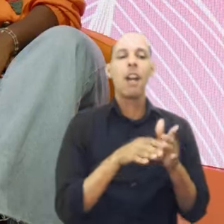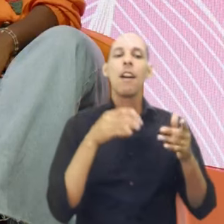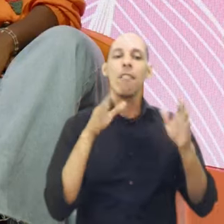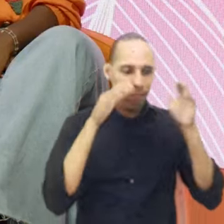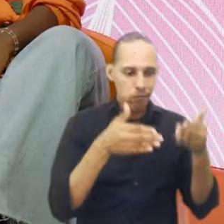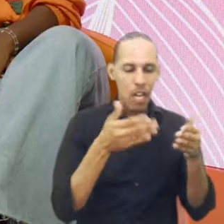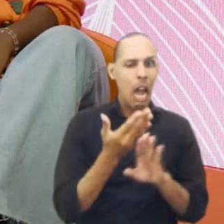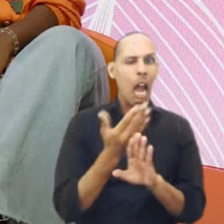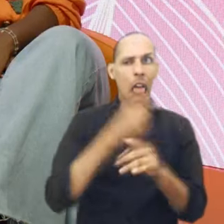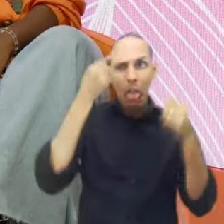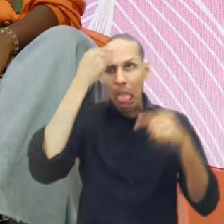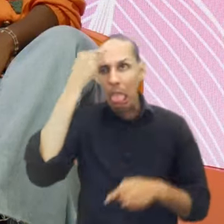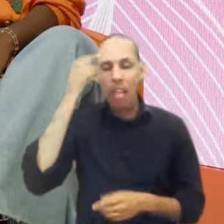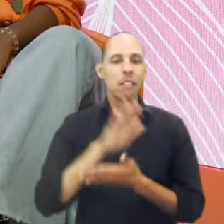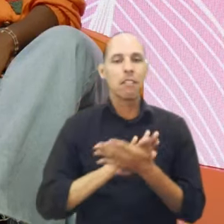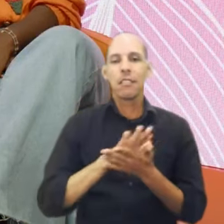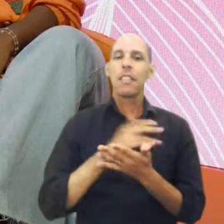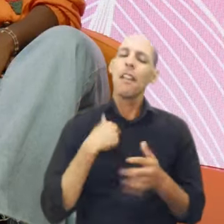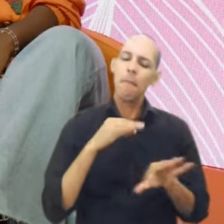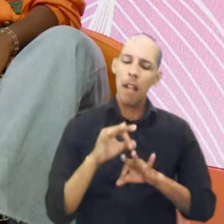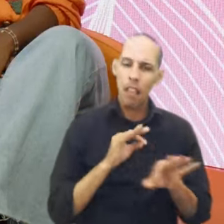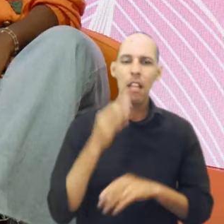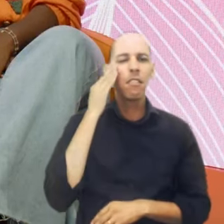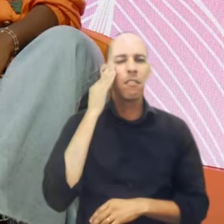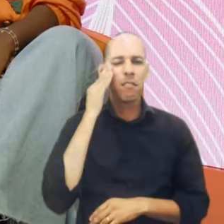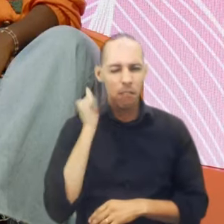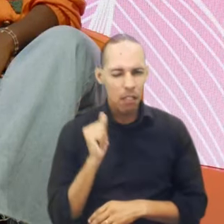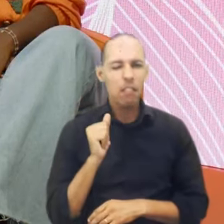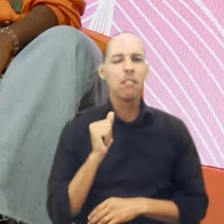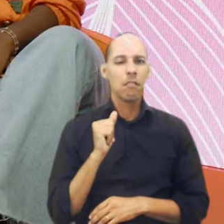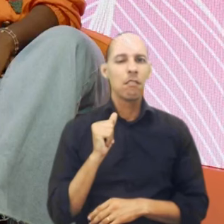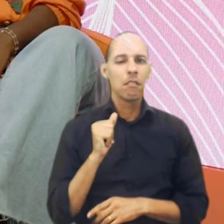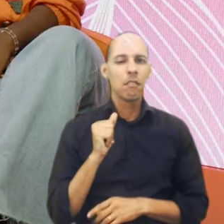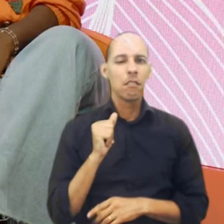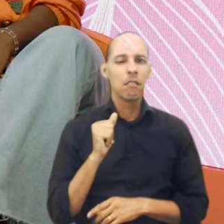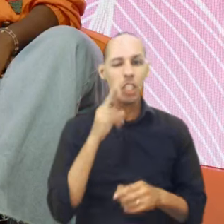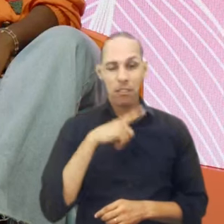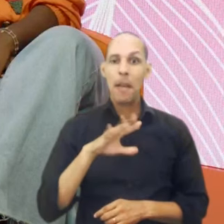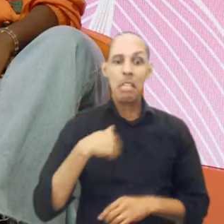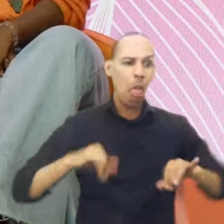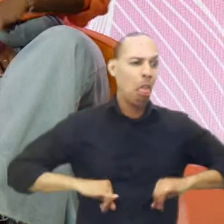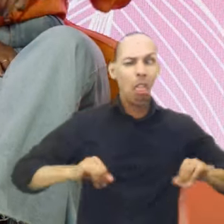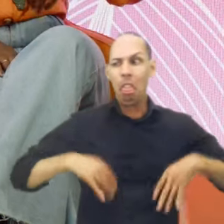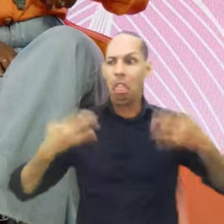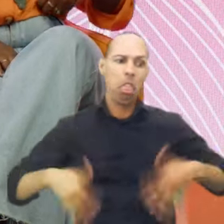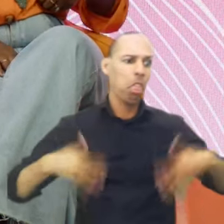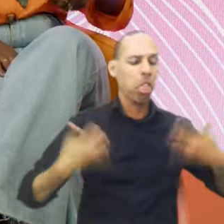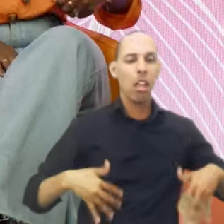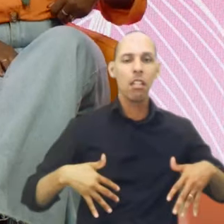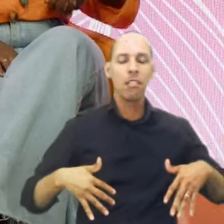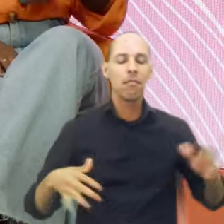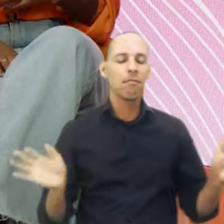vem, eu também... Isso não quer dizer que eu não planejo. Eu planejo, eu sei que o risco está ali, mas... eu não fico sofrendo o risco antes dele